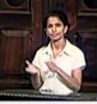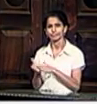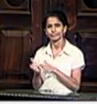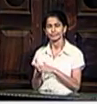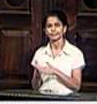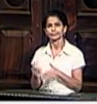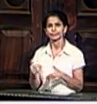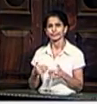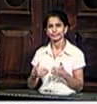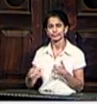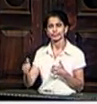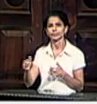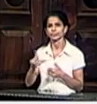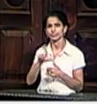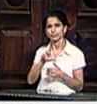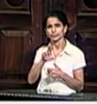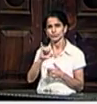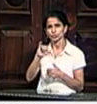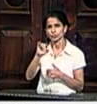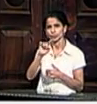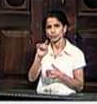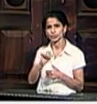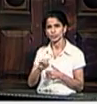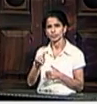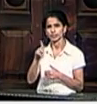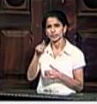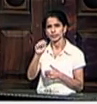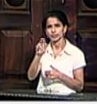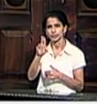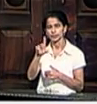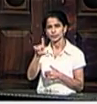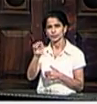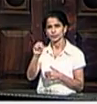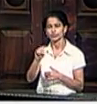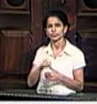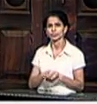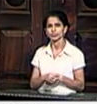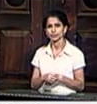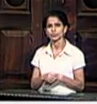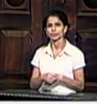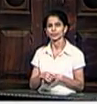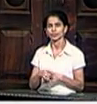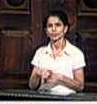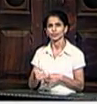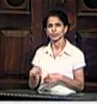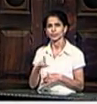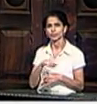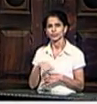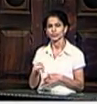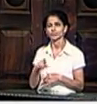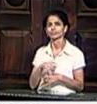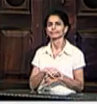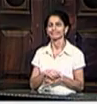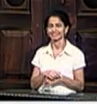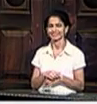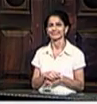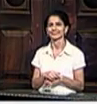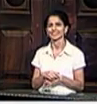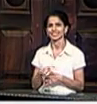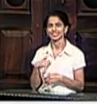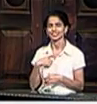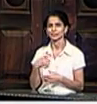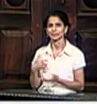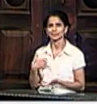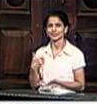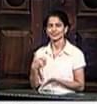a iniciativa do deputado Luiz Paulo, que eu carinhosamente chamo de nosso decano, de um dos decanos que essa casa